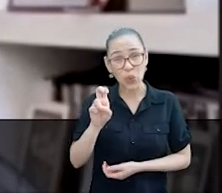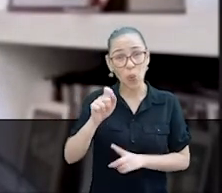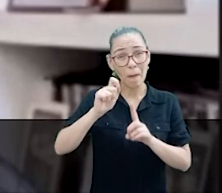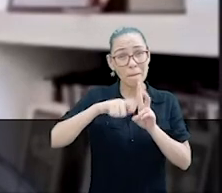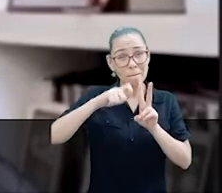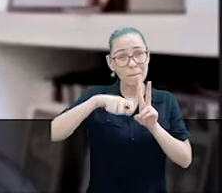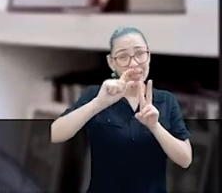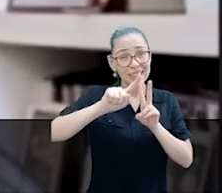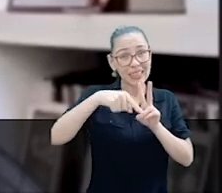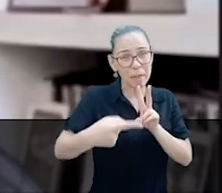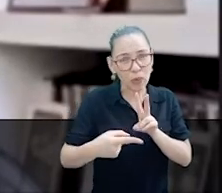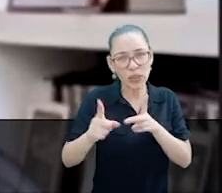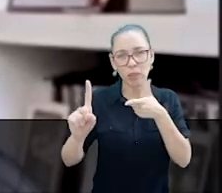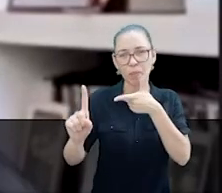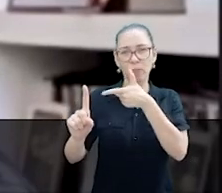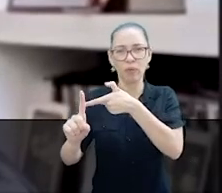já estava